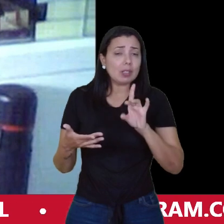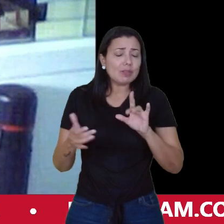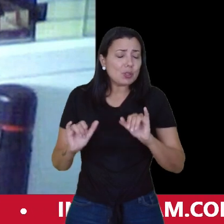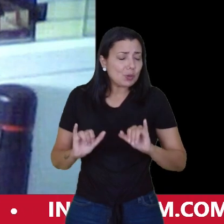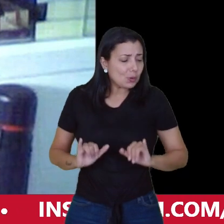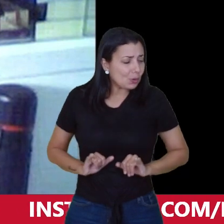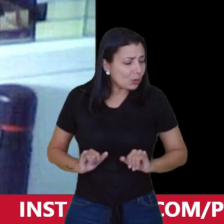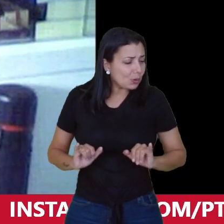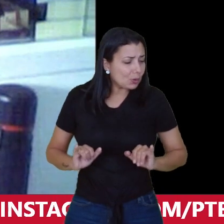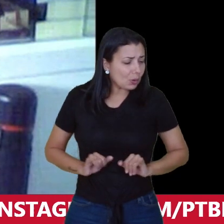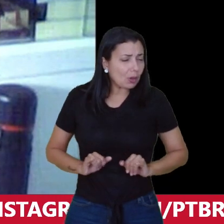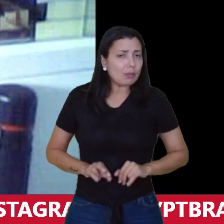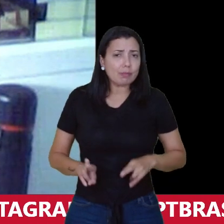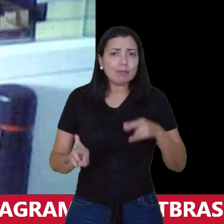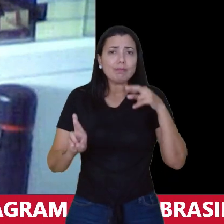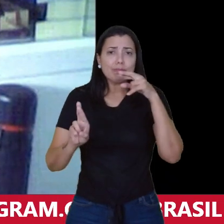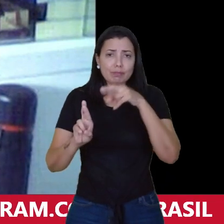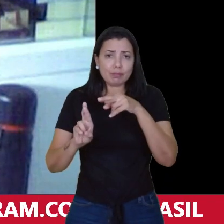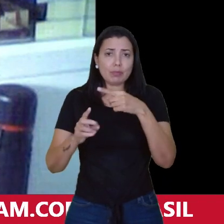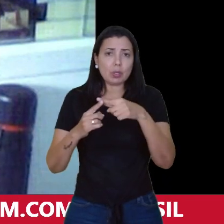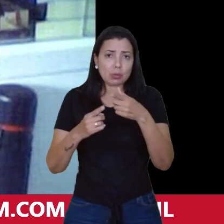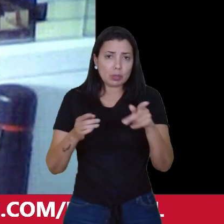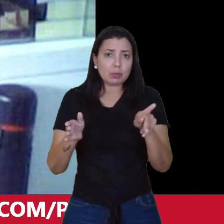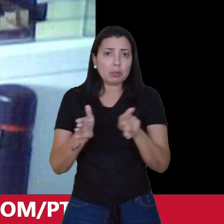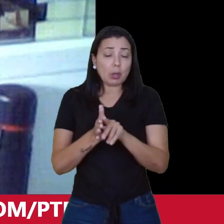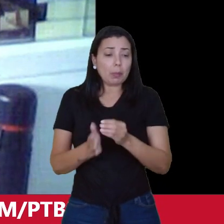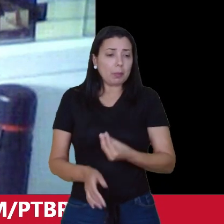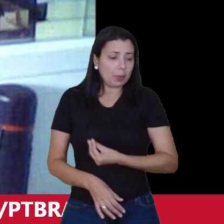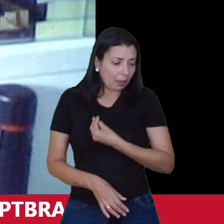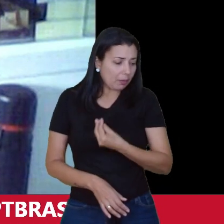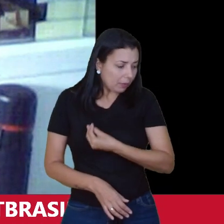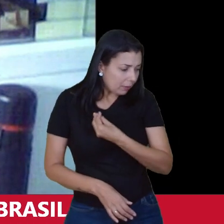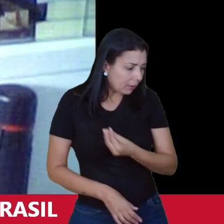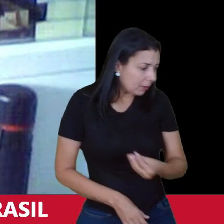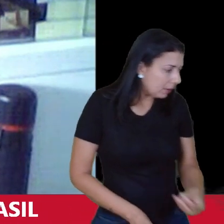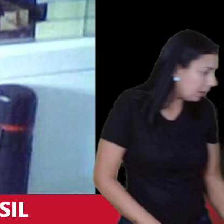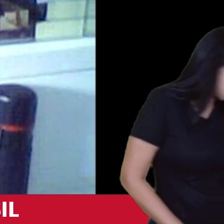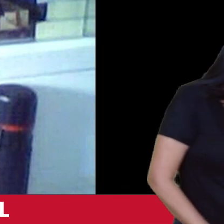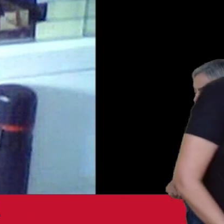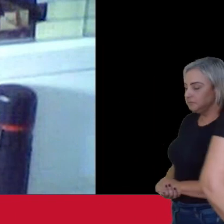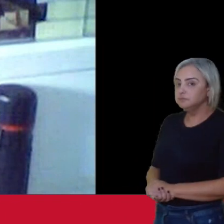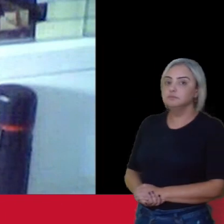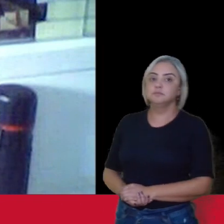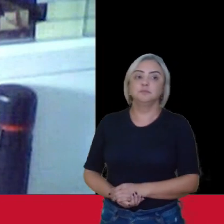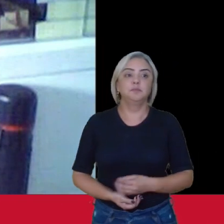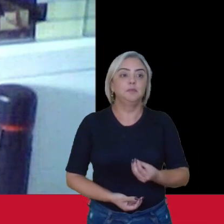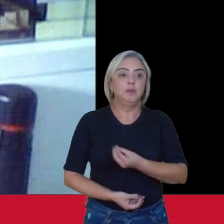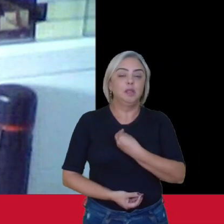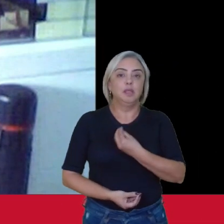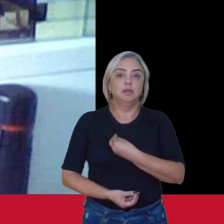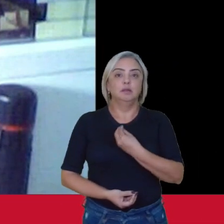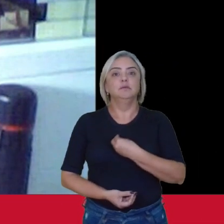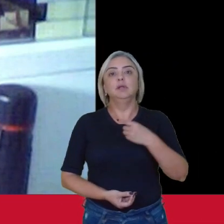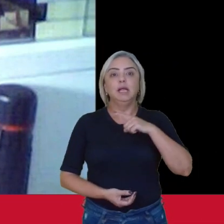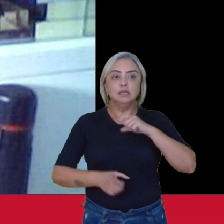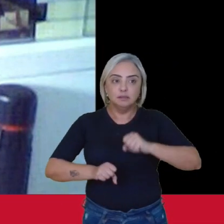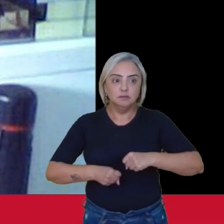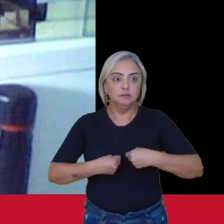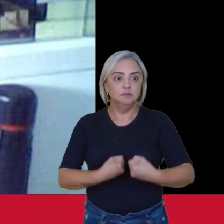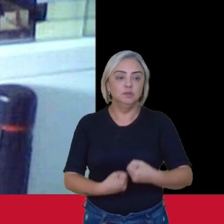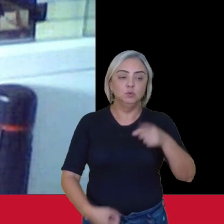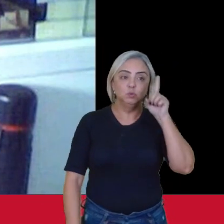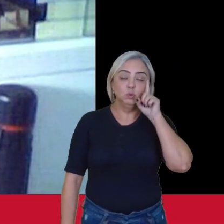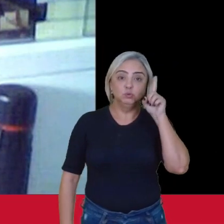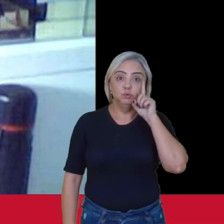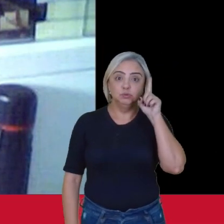sofrem muito diretamente por suas próprias vidas e pela vida, as vidas que elas têm que defender todos os